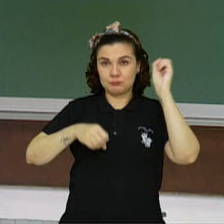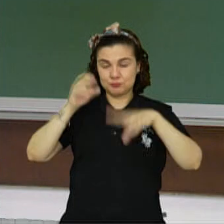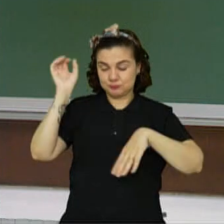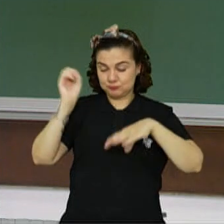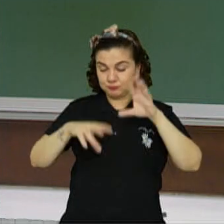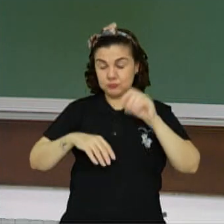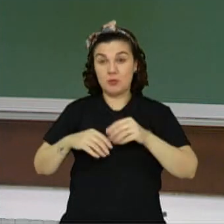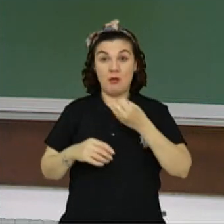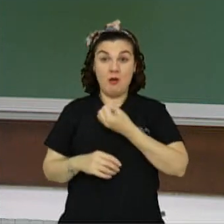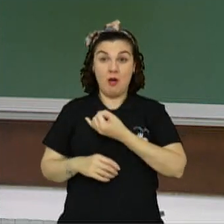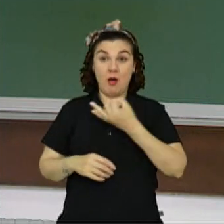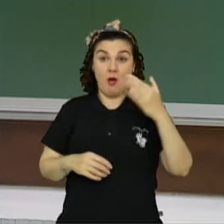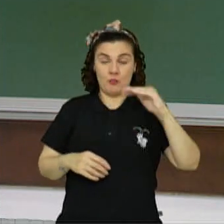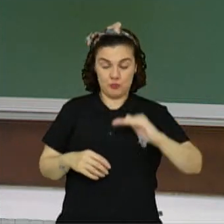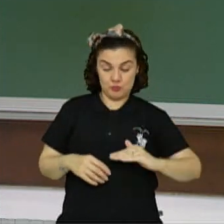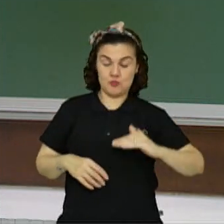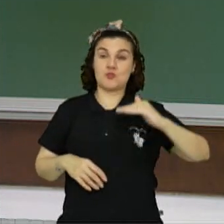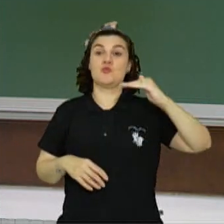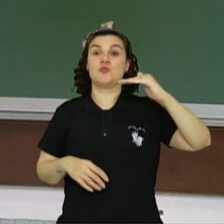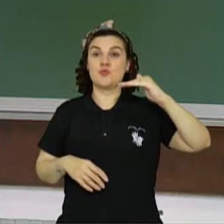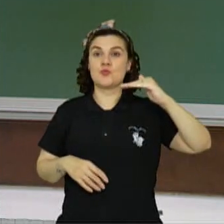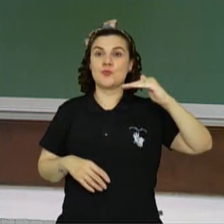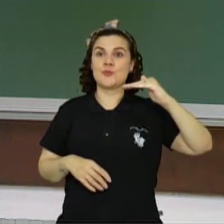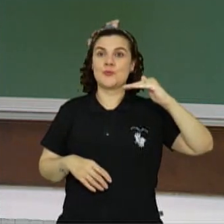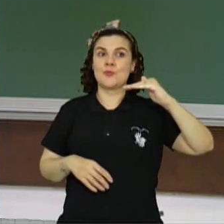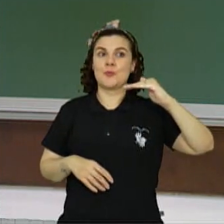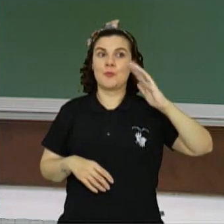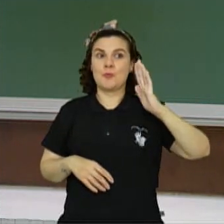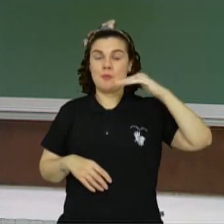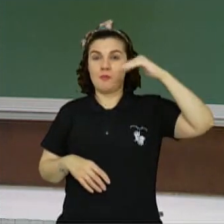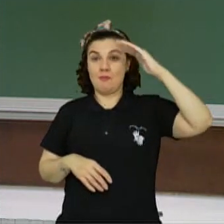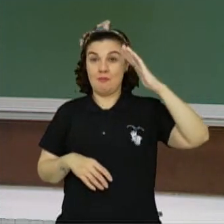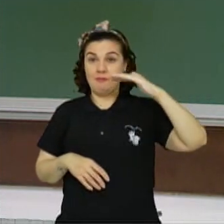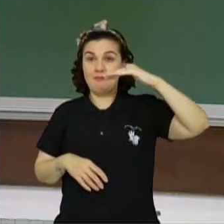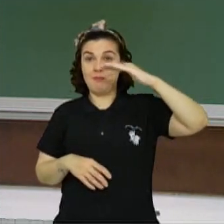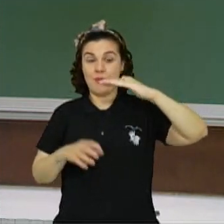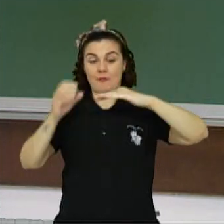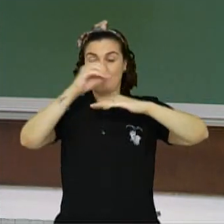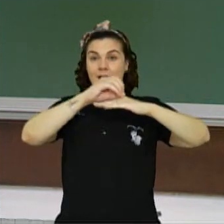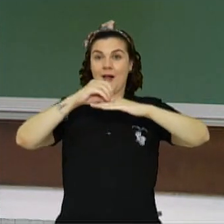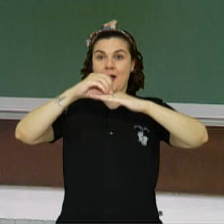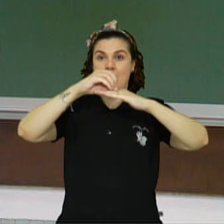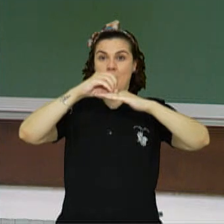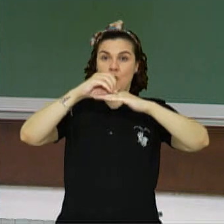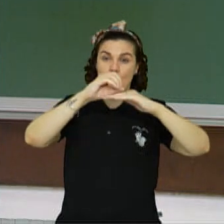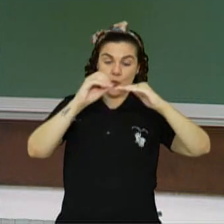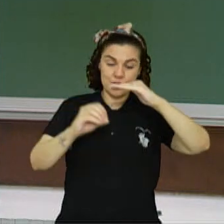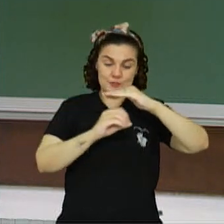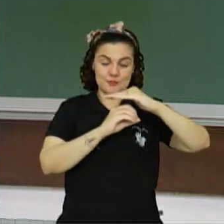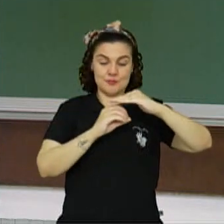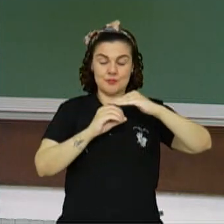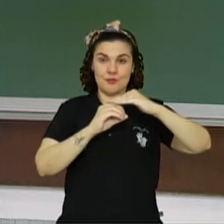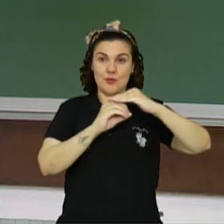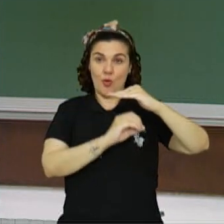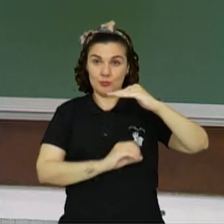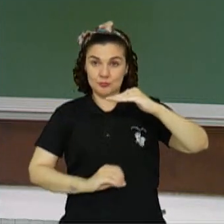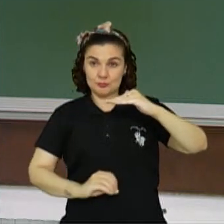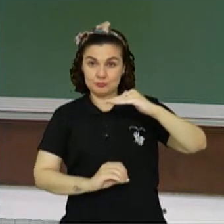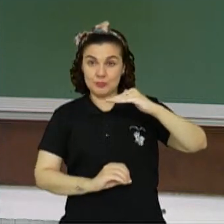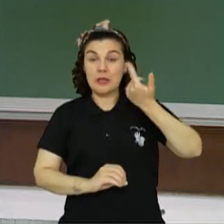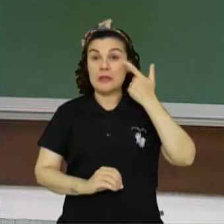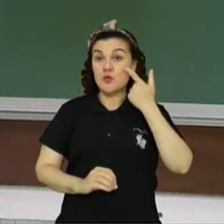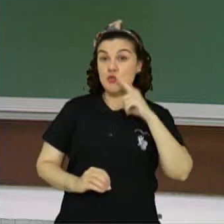submersos. Alguns ficavam muito acima na superfície, outros afundavam um pouquinho. Então, através da